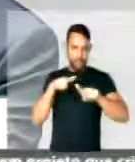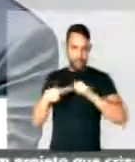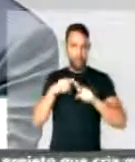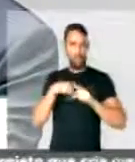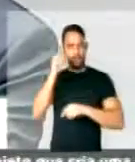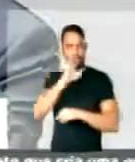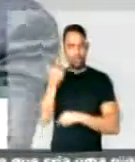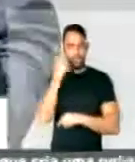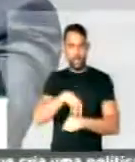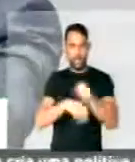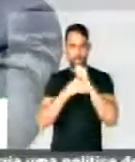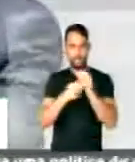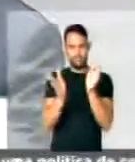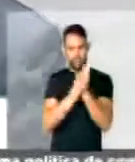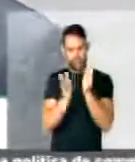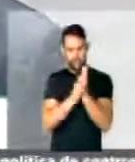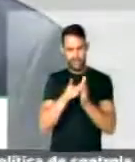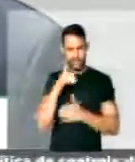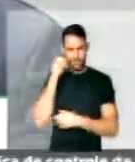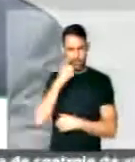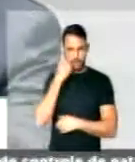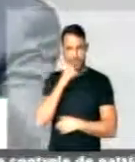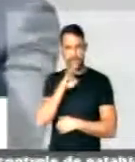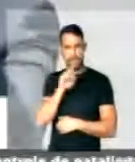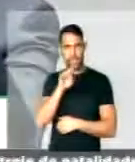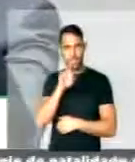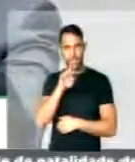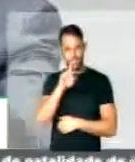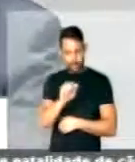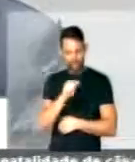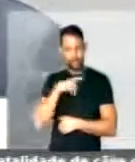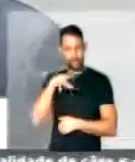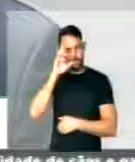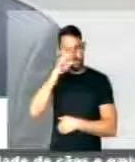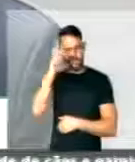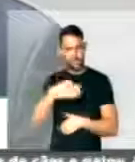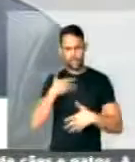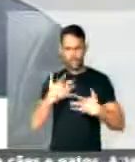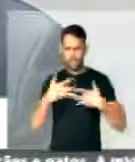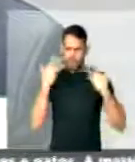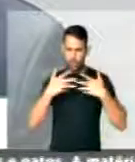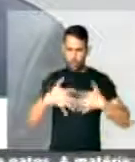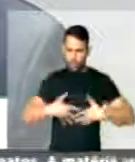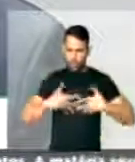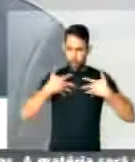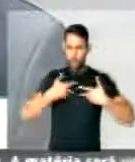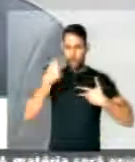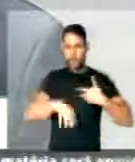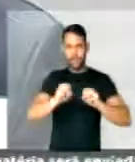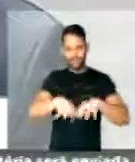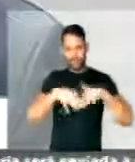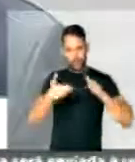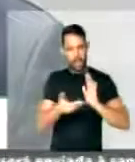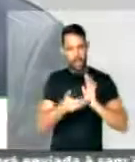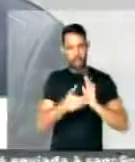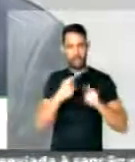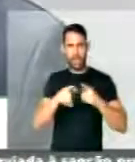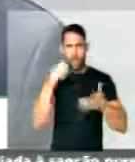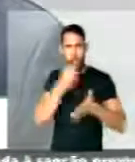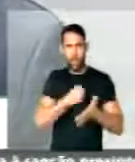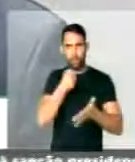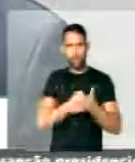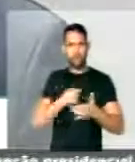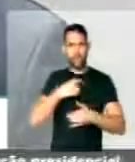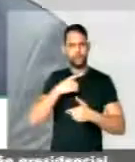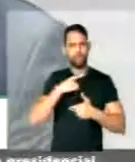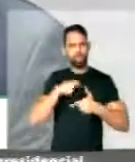tem que garantir a vocês. Parabéns, deputada Benedita. Vossa Excelência orgulha esse parlamento pela sua história, pela combatividade e